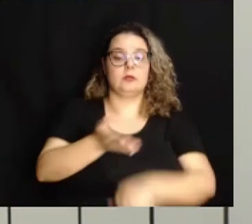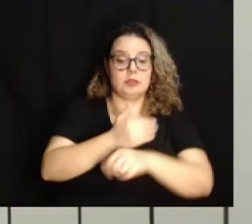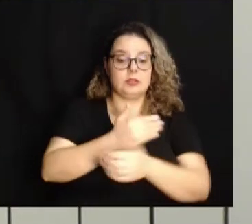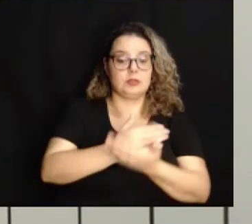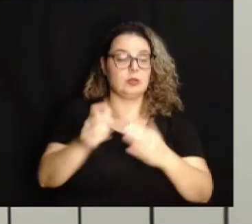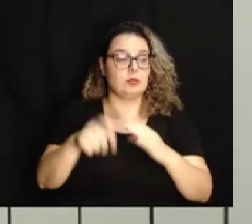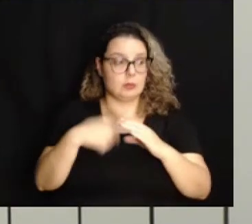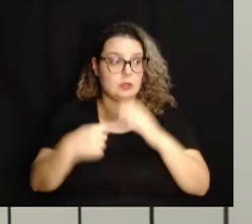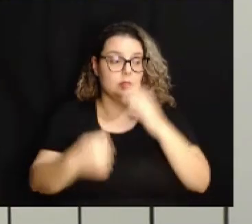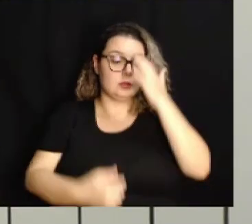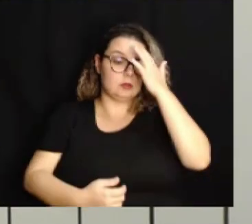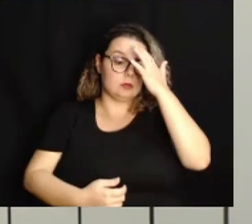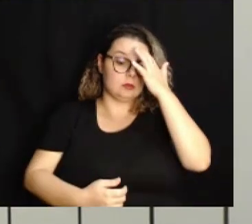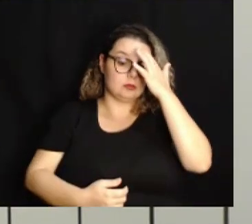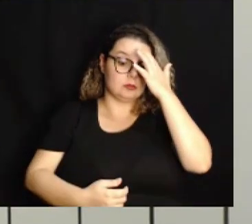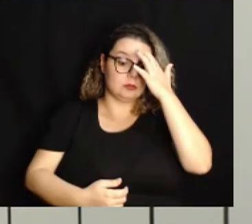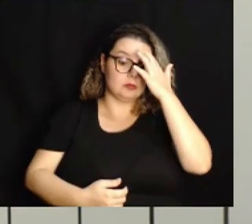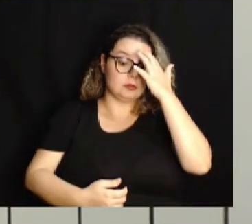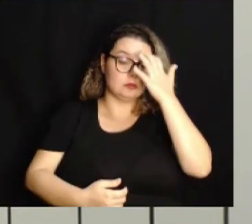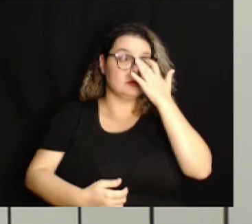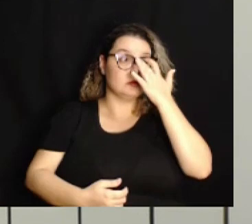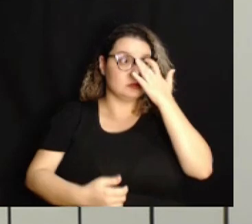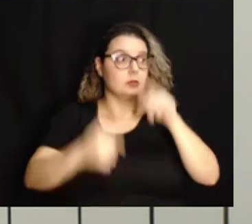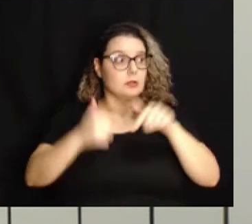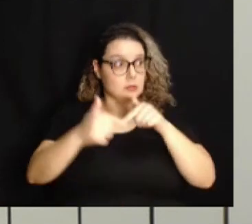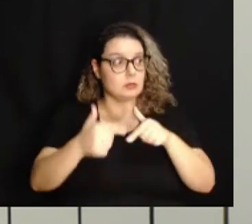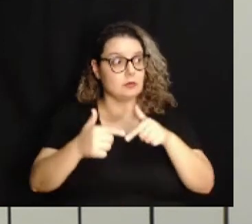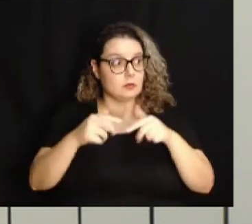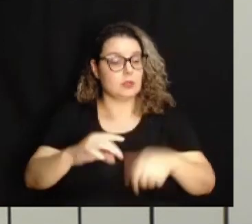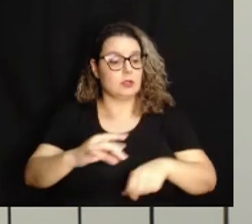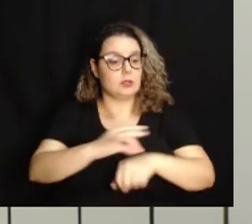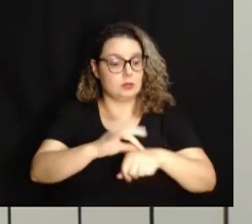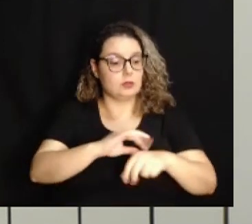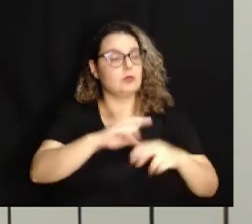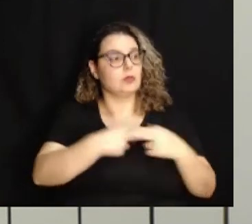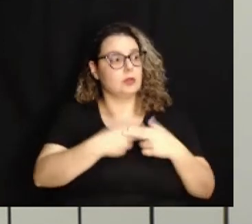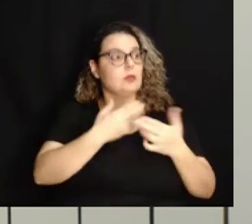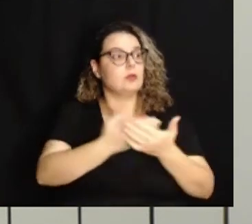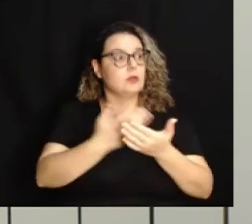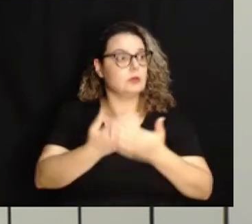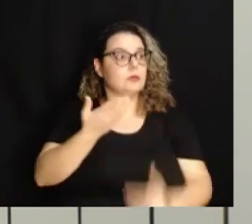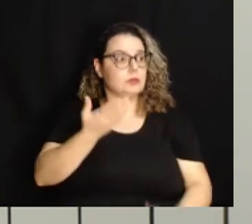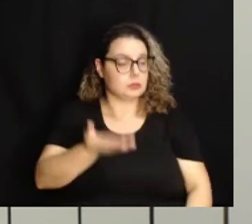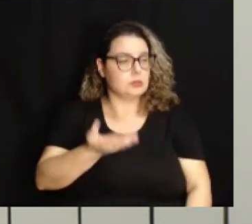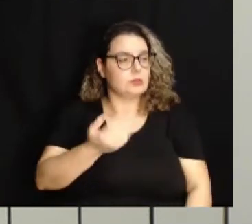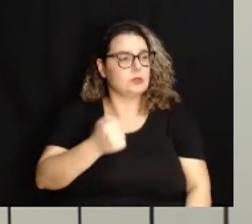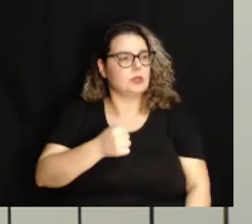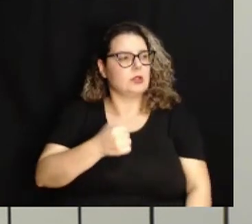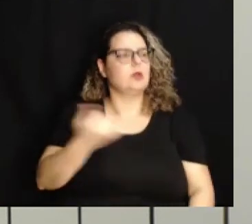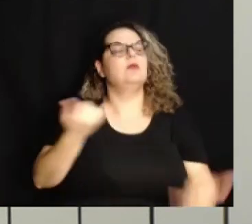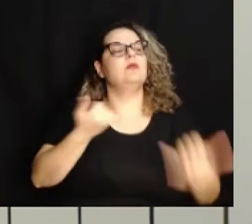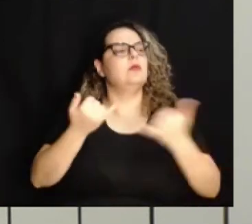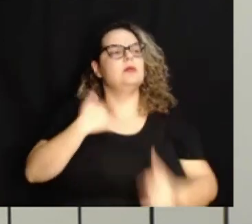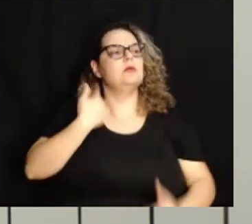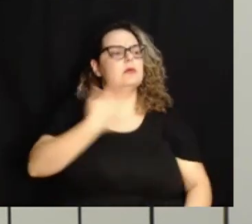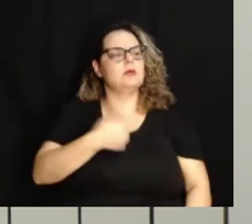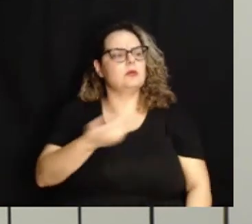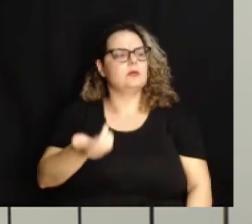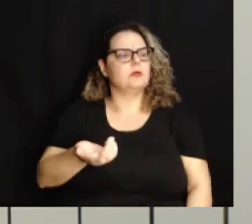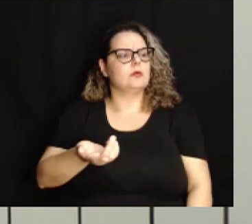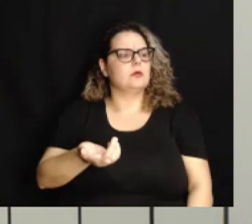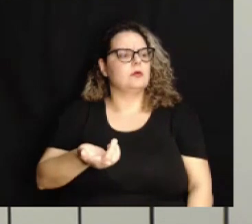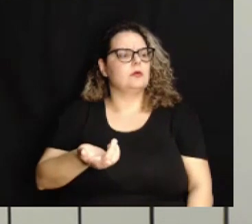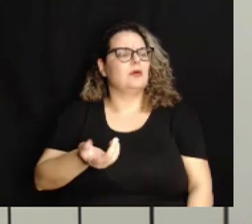que você trabalha com essa questão do luto, que você estuda, né? Isso conta pra gente como é estudar